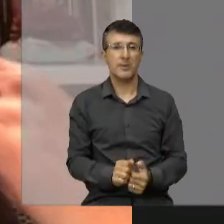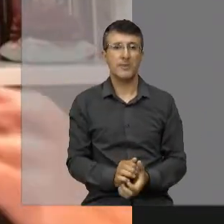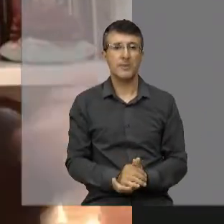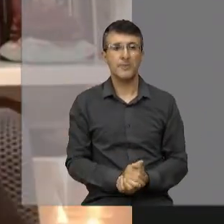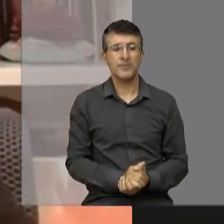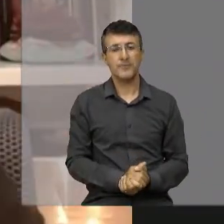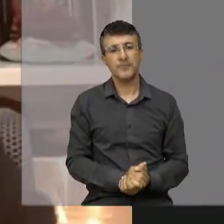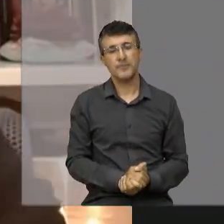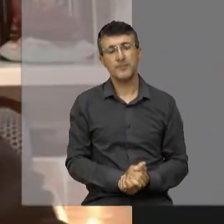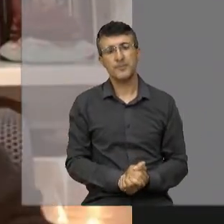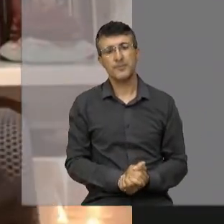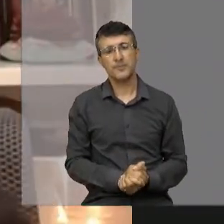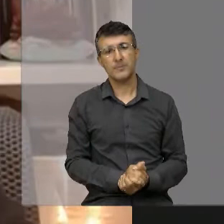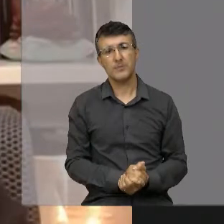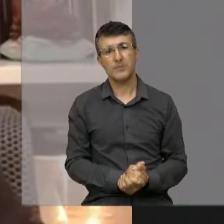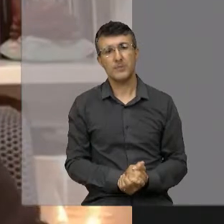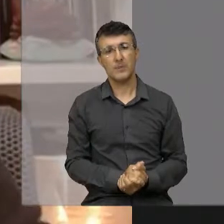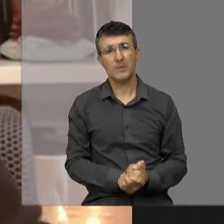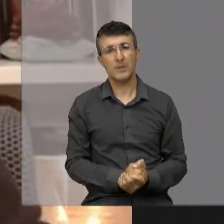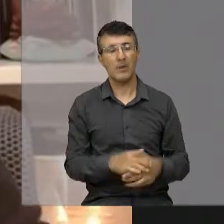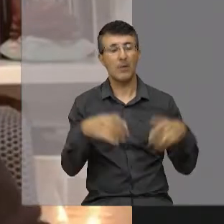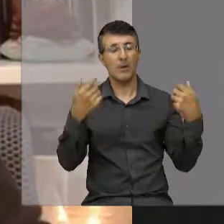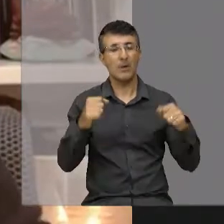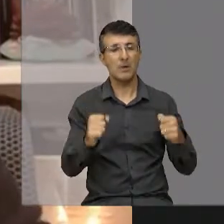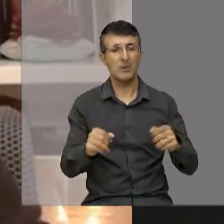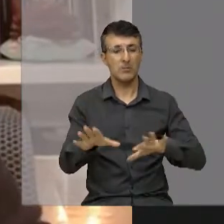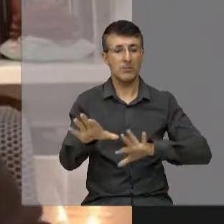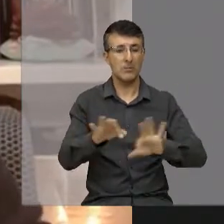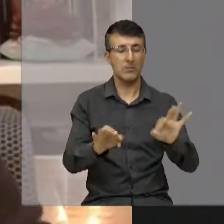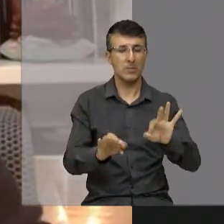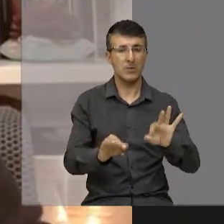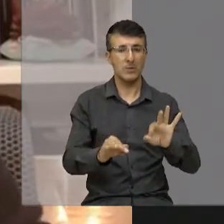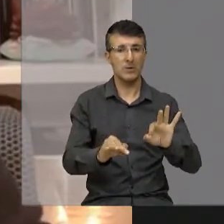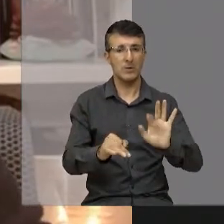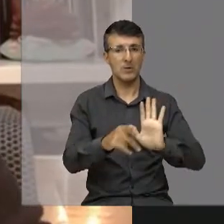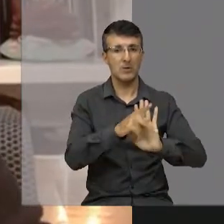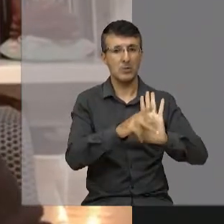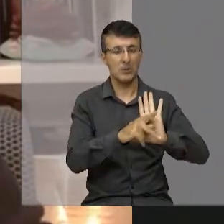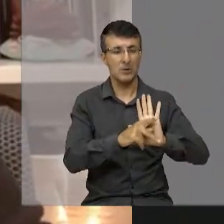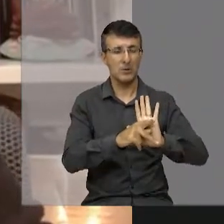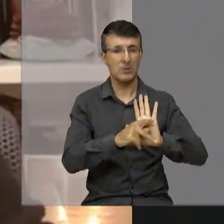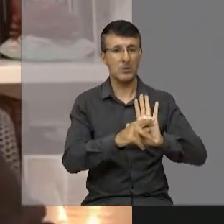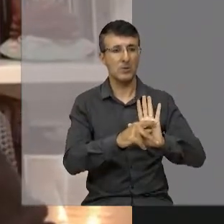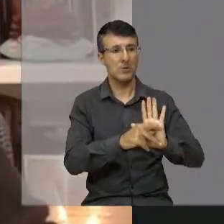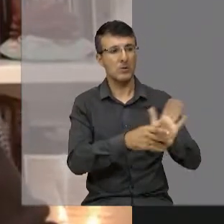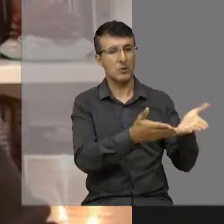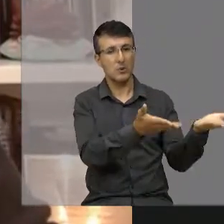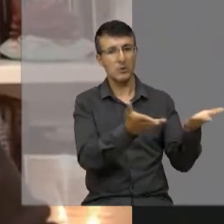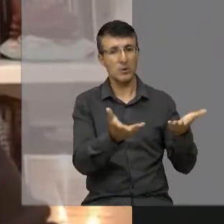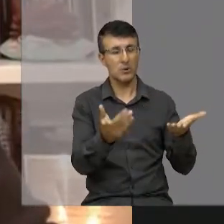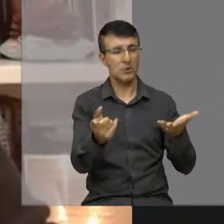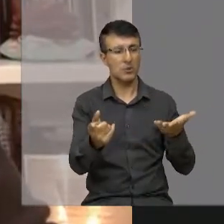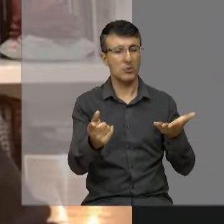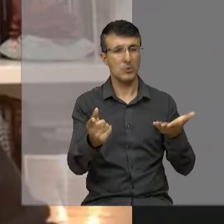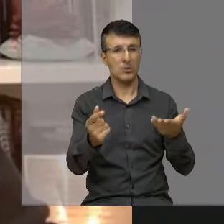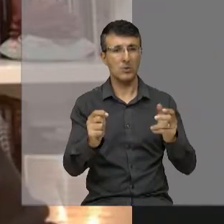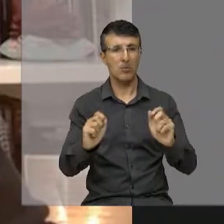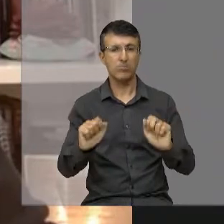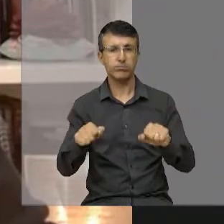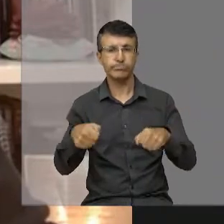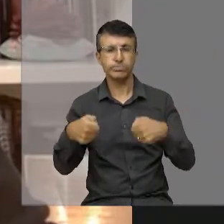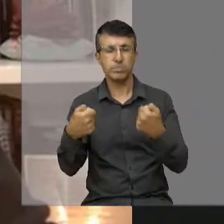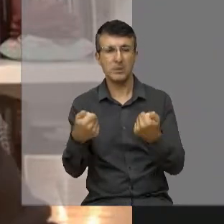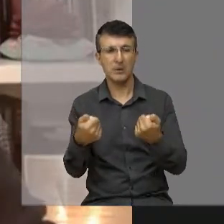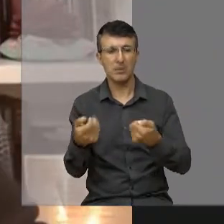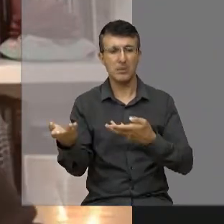de violência. Precisamos elaborar, então, protocolos de atendimento, fortalecer a capacidade dos agentes de segurança e atores